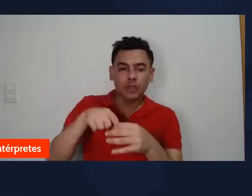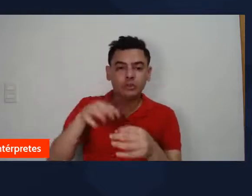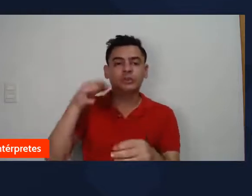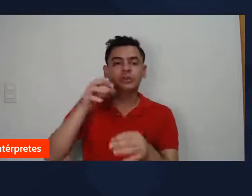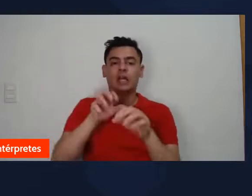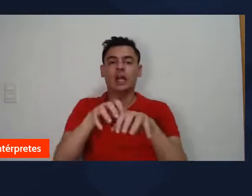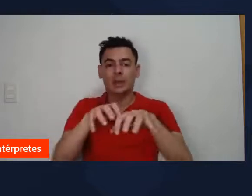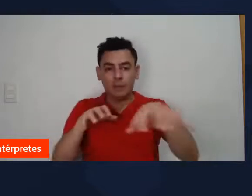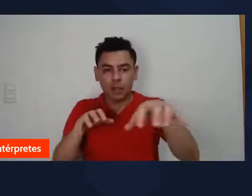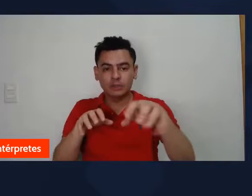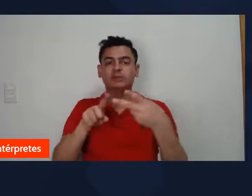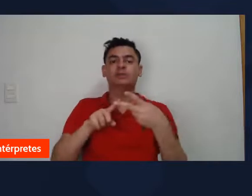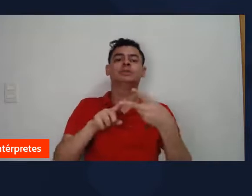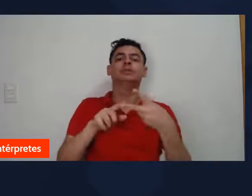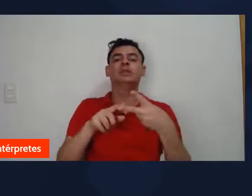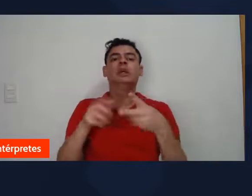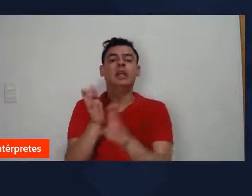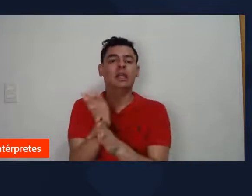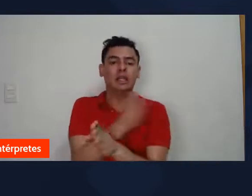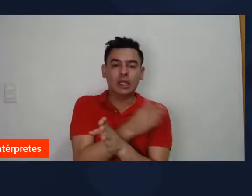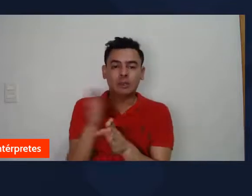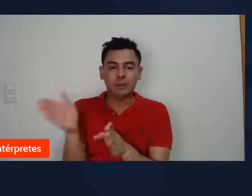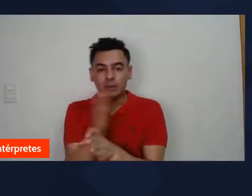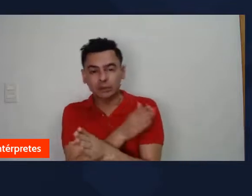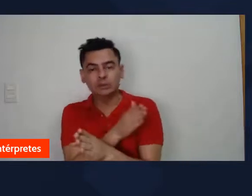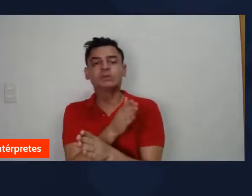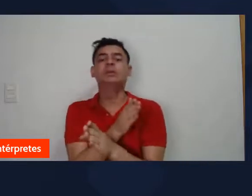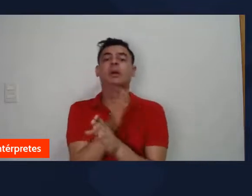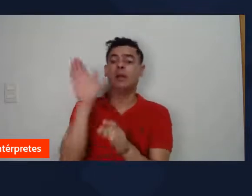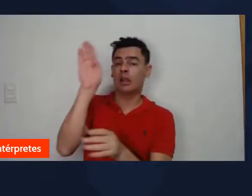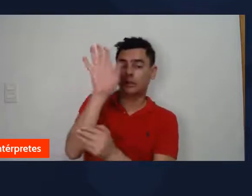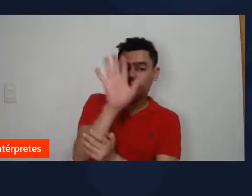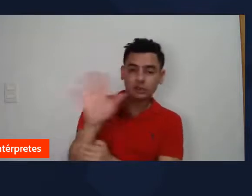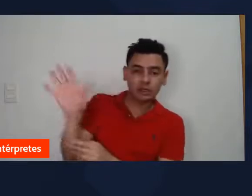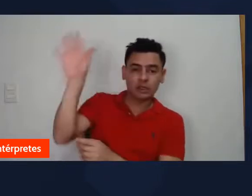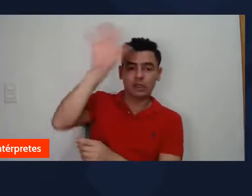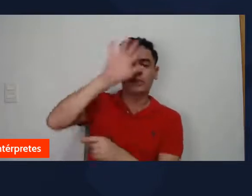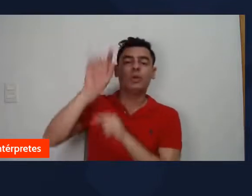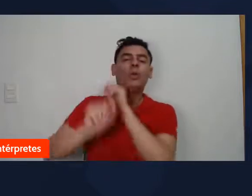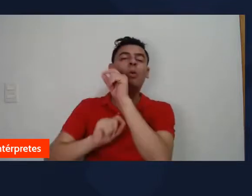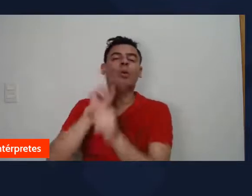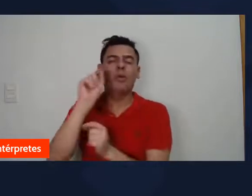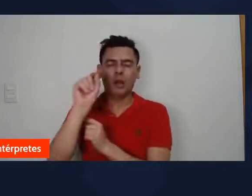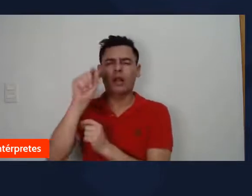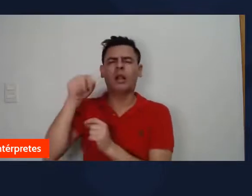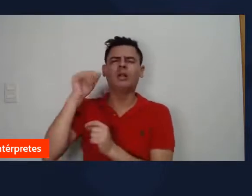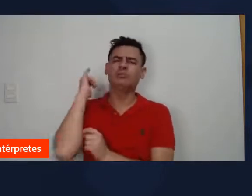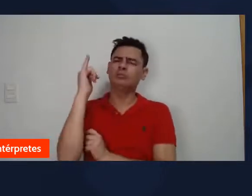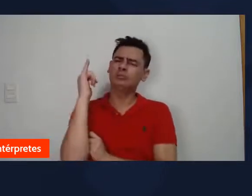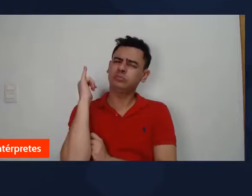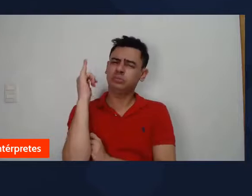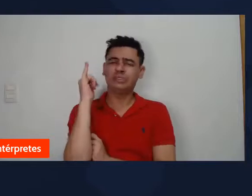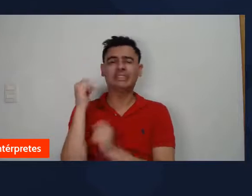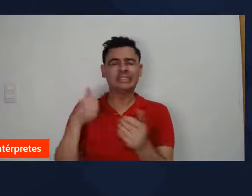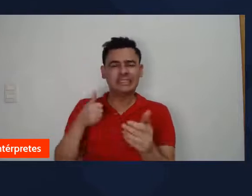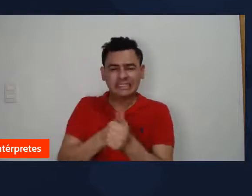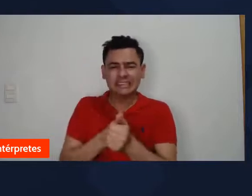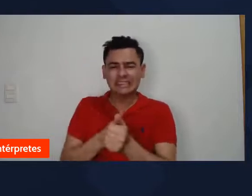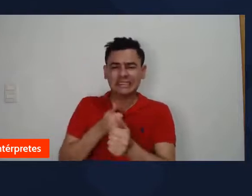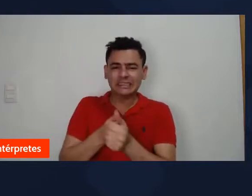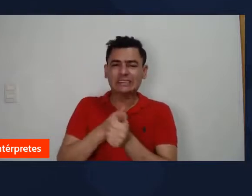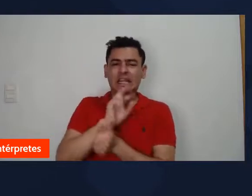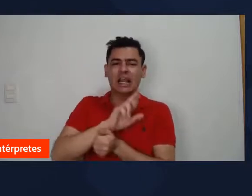remoto. Entretanto, em contato com a coordenação da nacional, eles relatam dificuldades mesmo de fazer